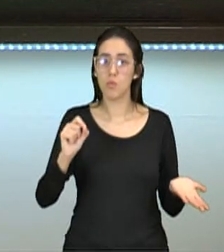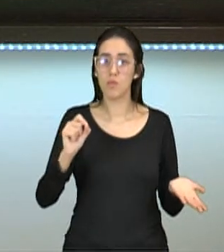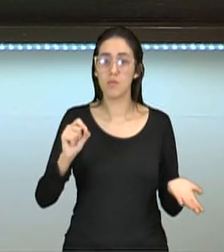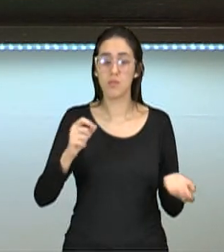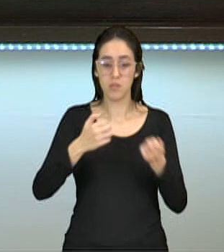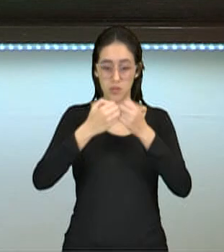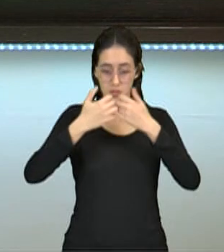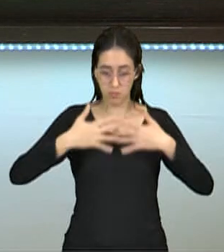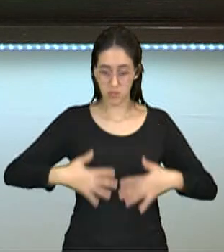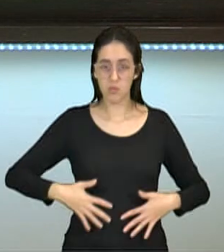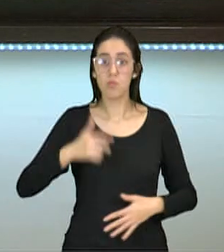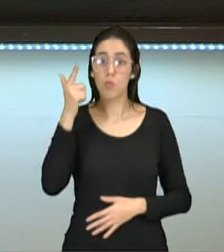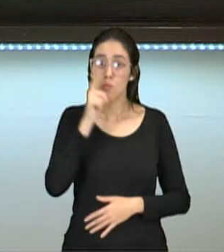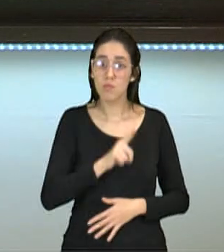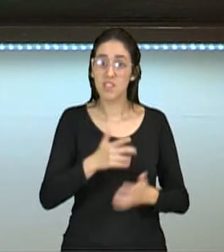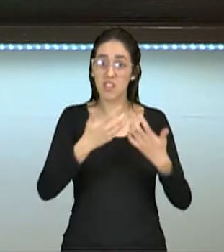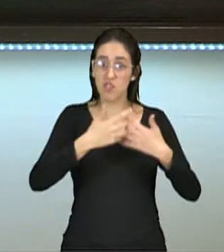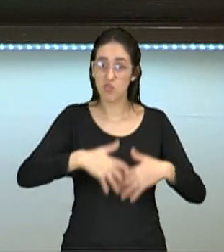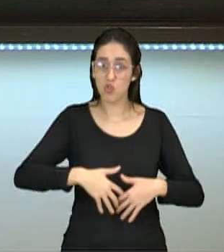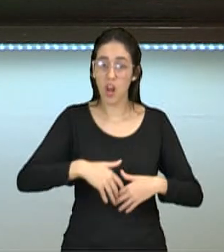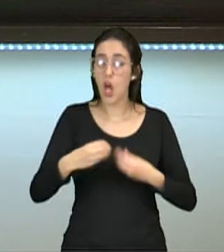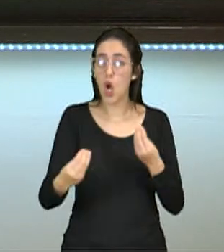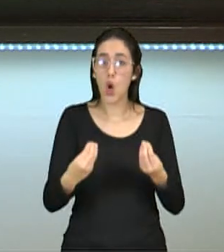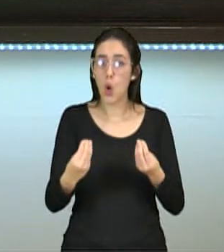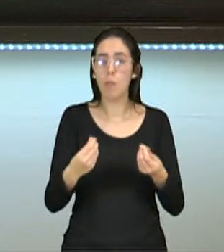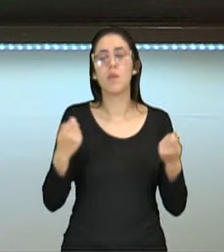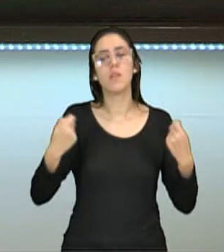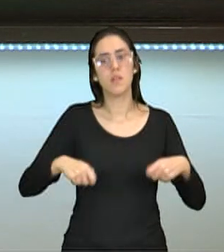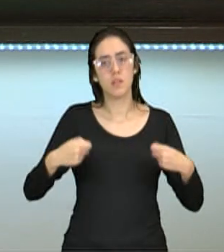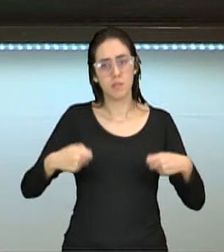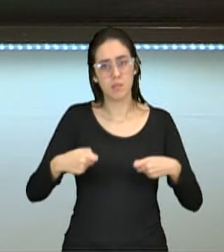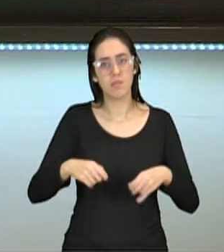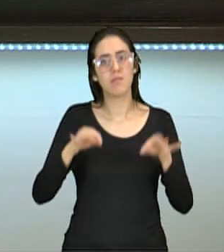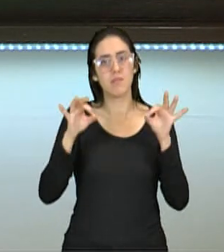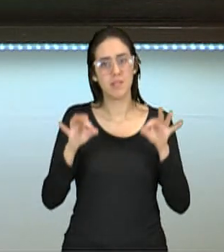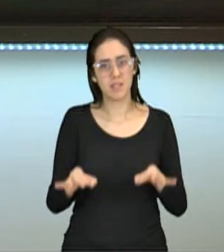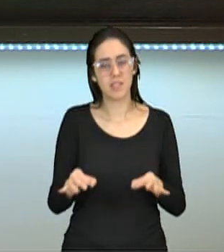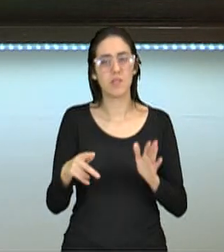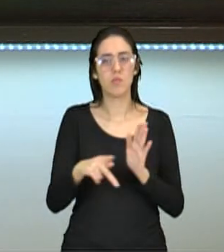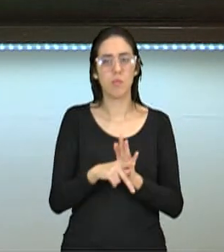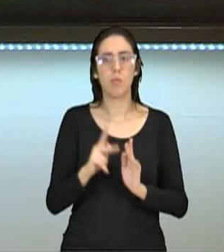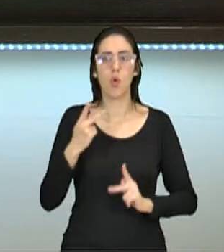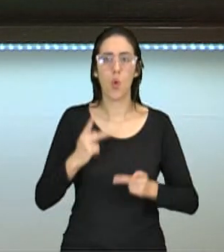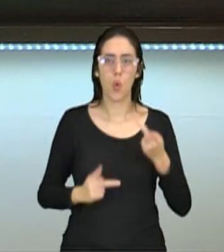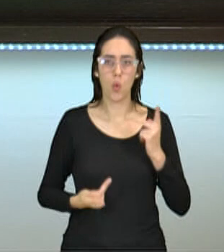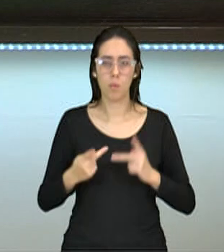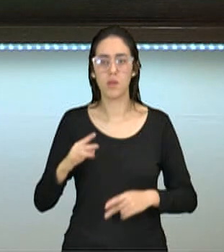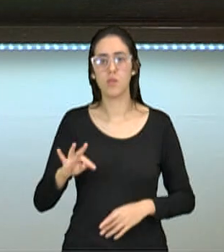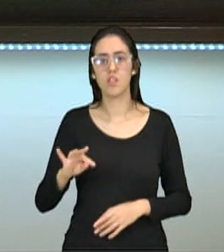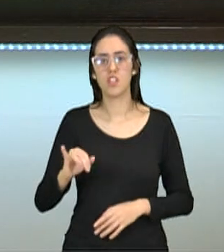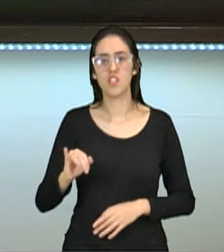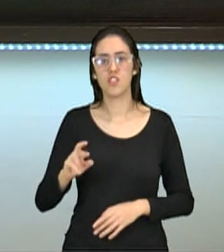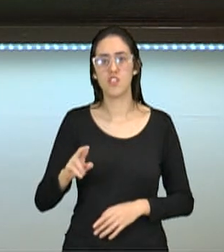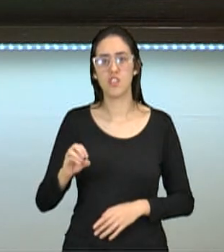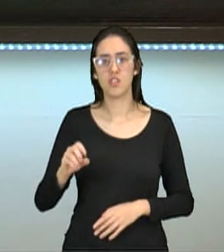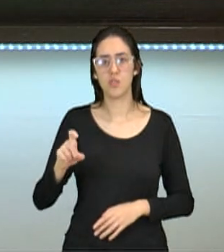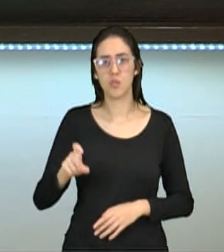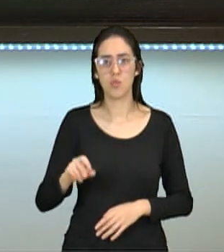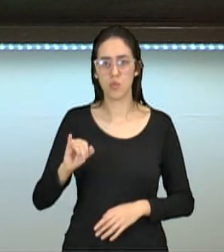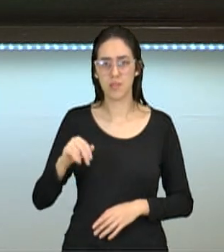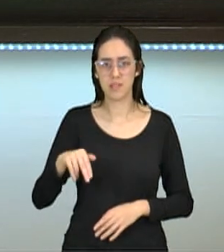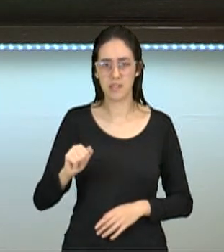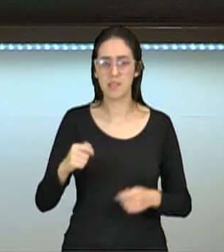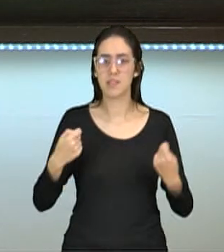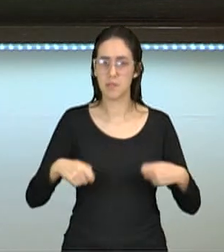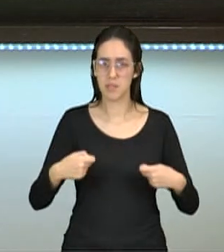metabolismo funcione bem, a gente tem que ter a liberação adequada do hormônio tiroxina pela glândula